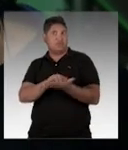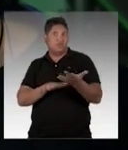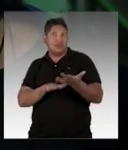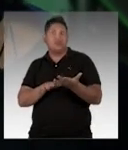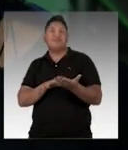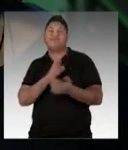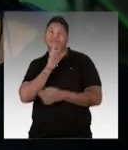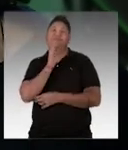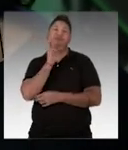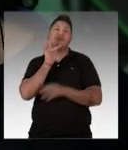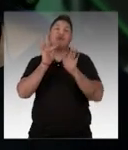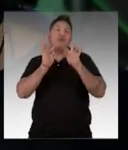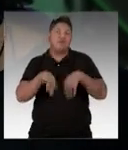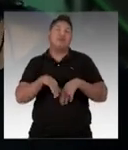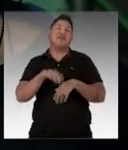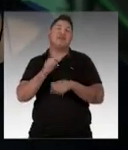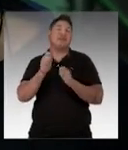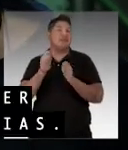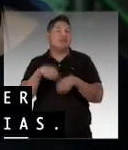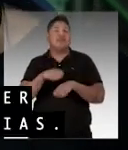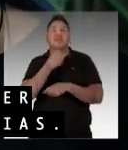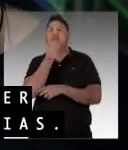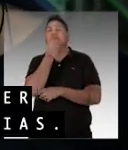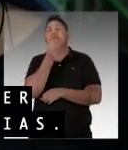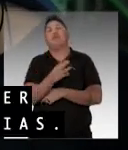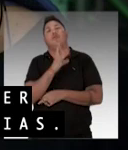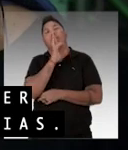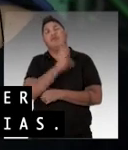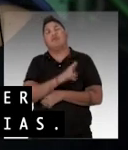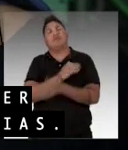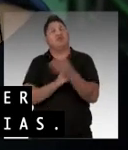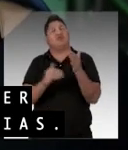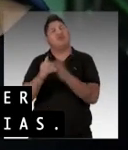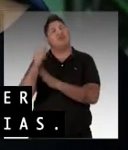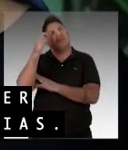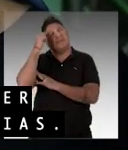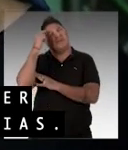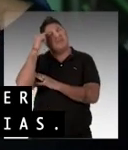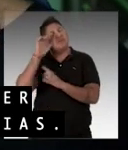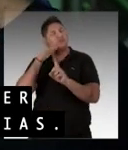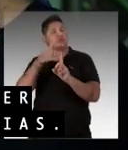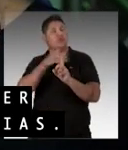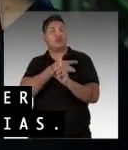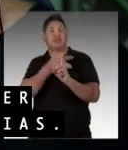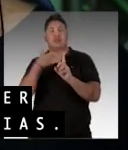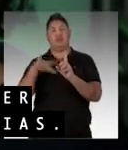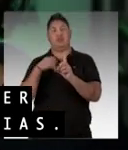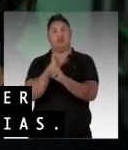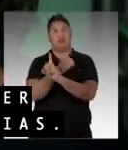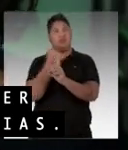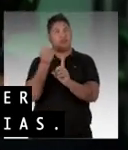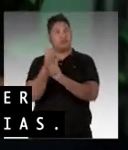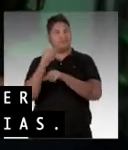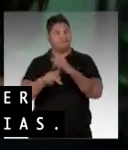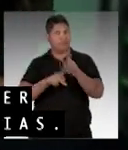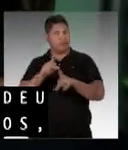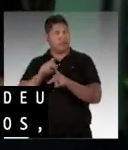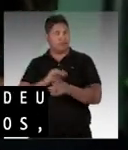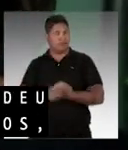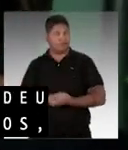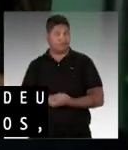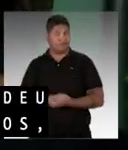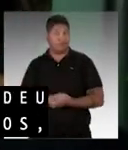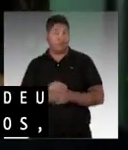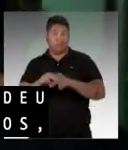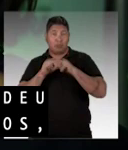muito doentes e posteriormente sequer podiam vir às audiências. Esta ação, no